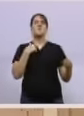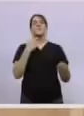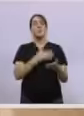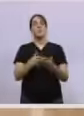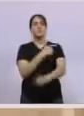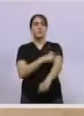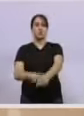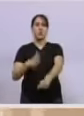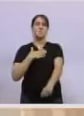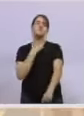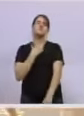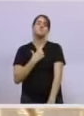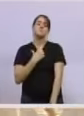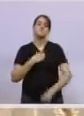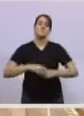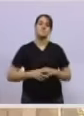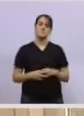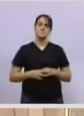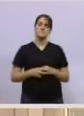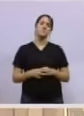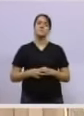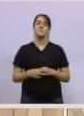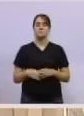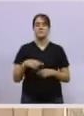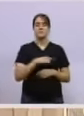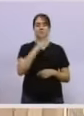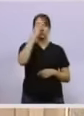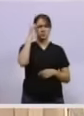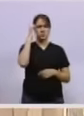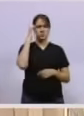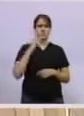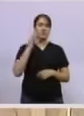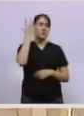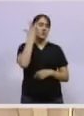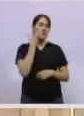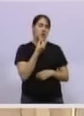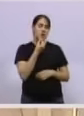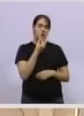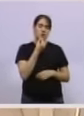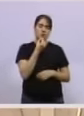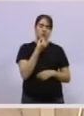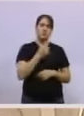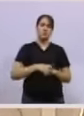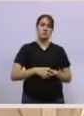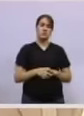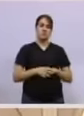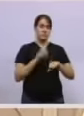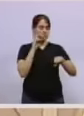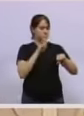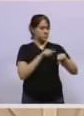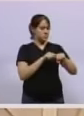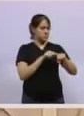vontade. Igual tem gente que fica a semana, a quaresma inteira, fica olhando no